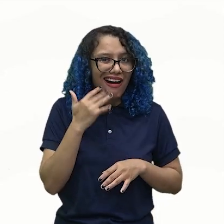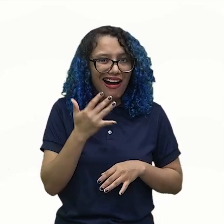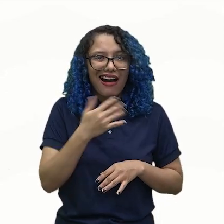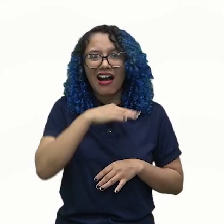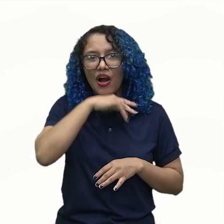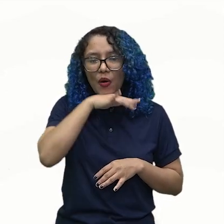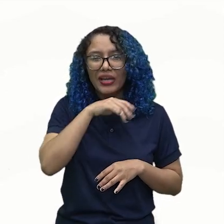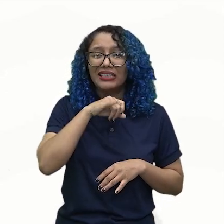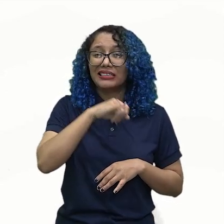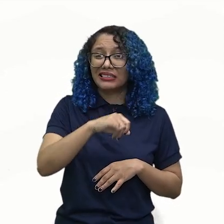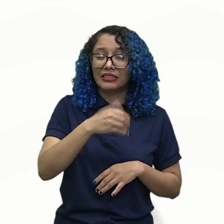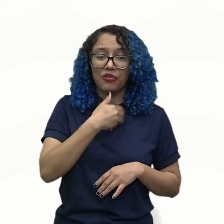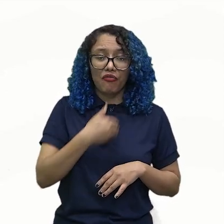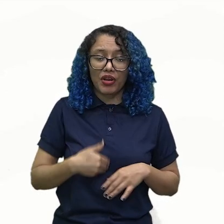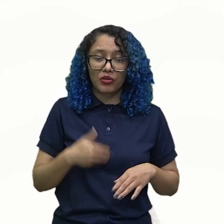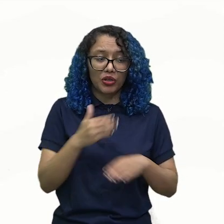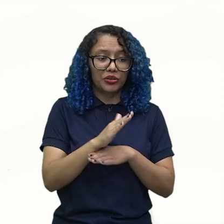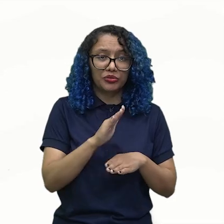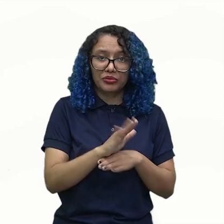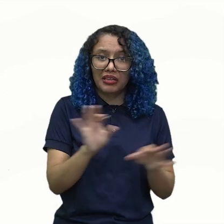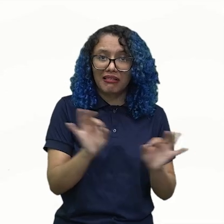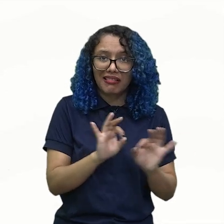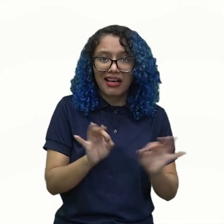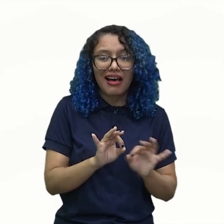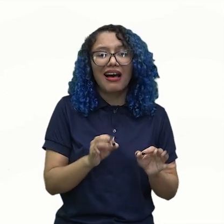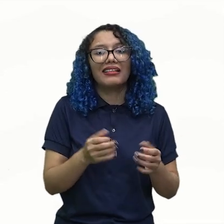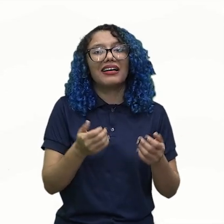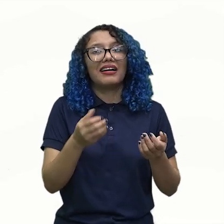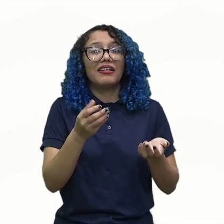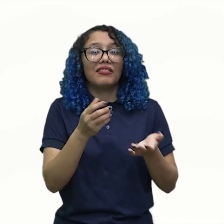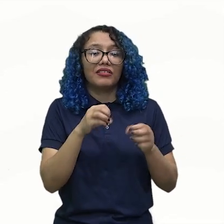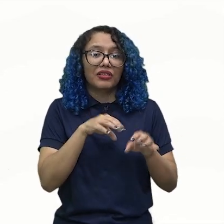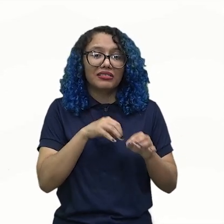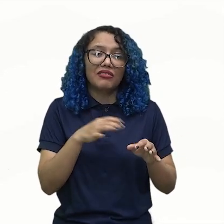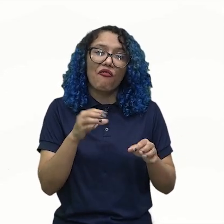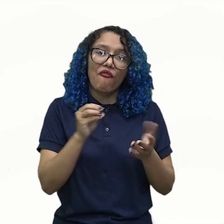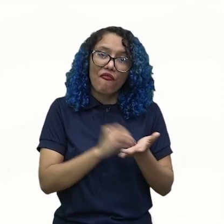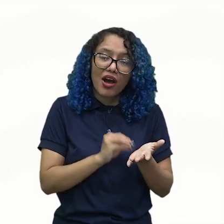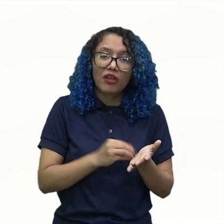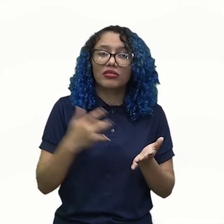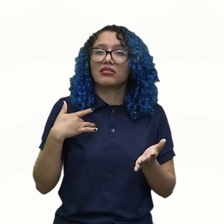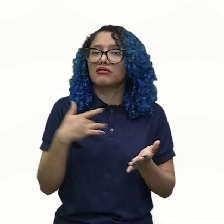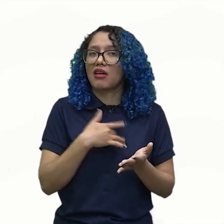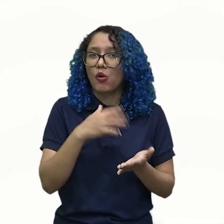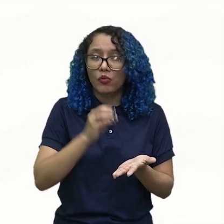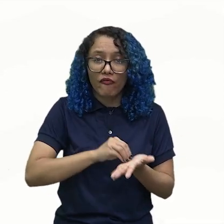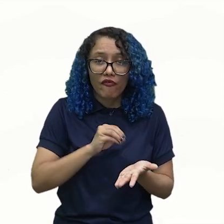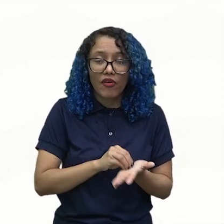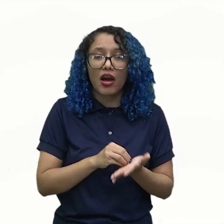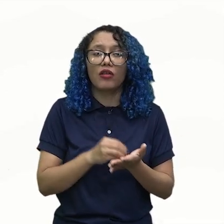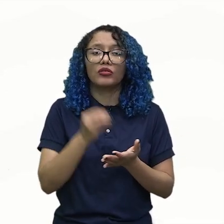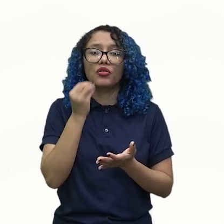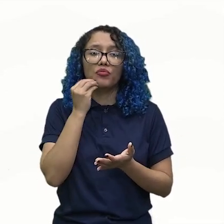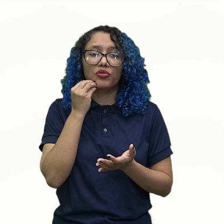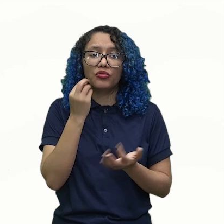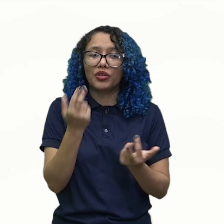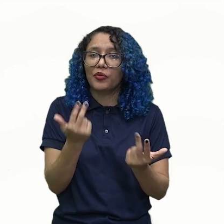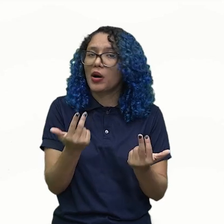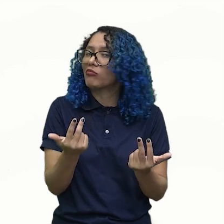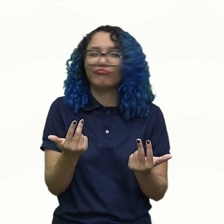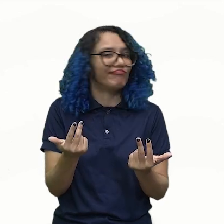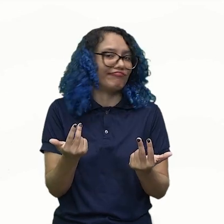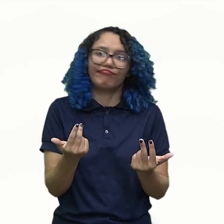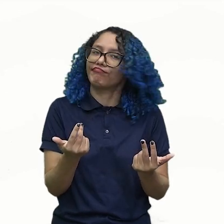não se fizer presente, acesso também à saúde de forma precarizada, não terão as mesmas oportunidades de que uma pessoa